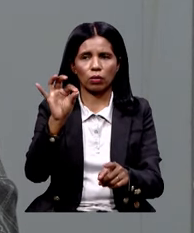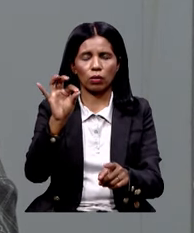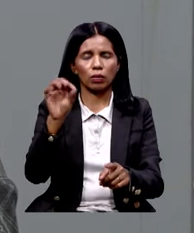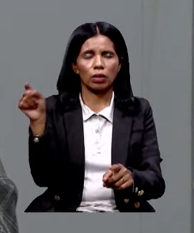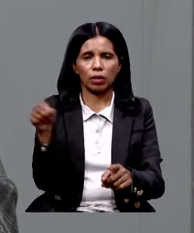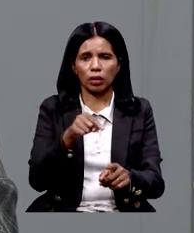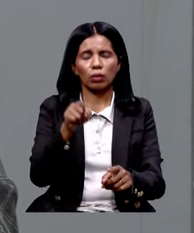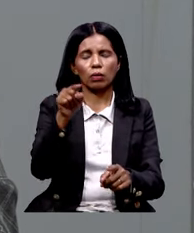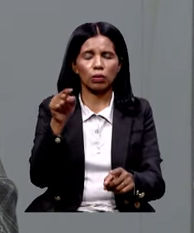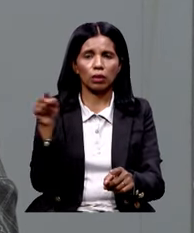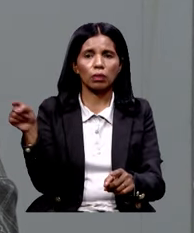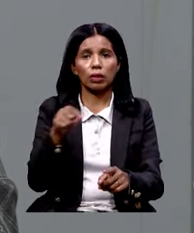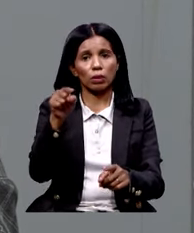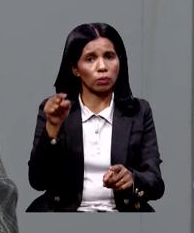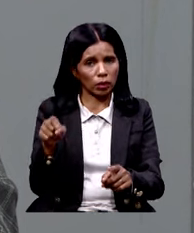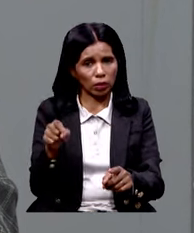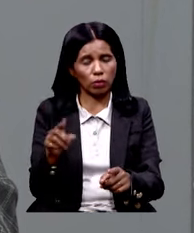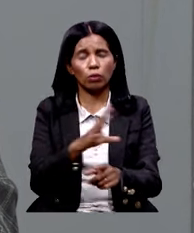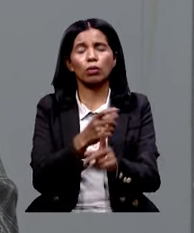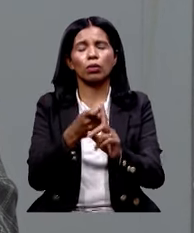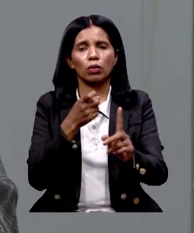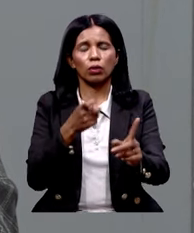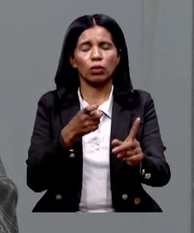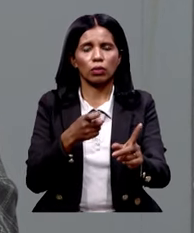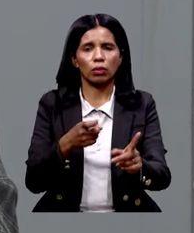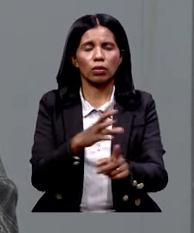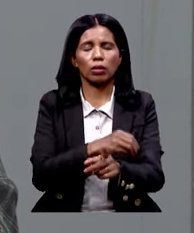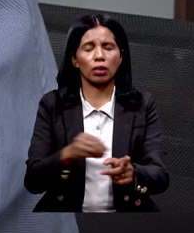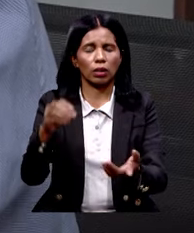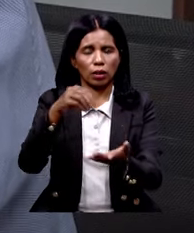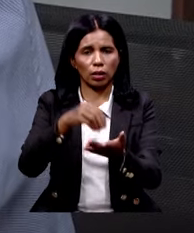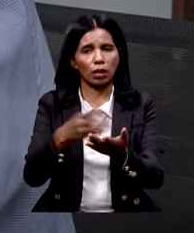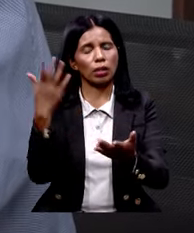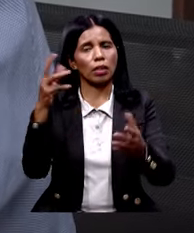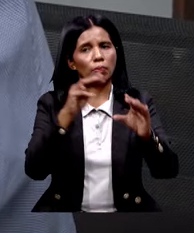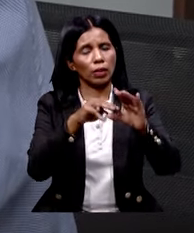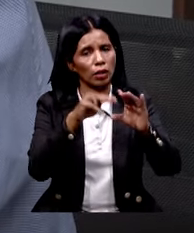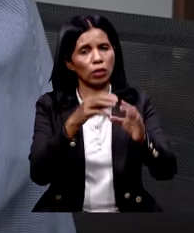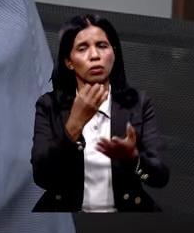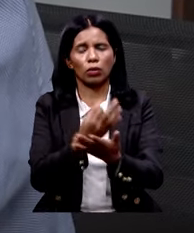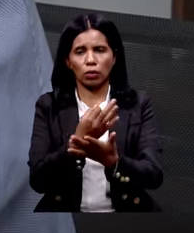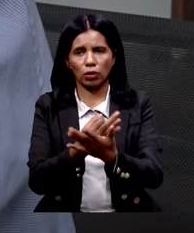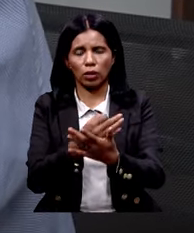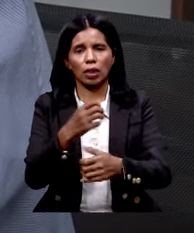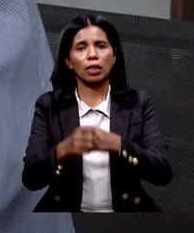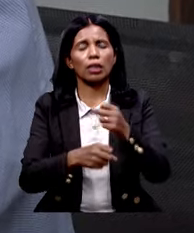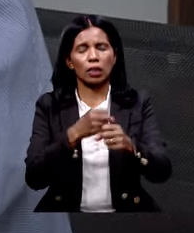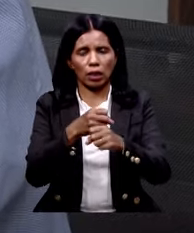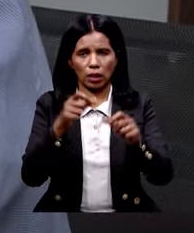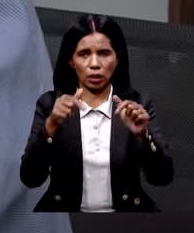5.95%. Retorno Rússi, carteira investimento e a mercado financeiro e a período ne marca